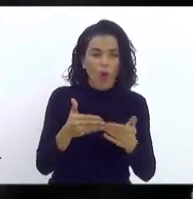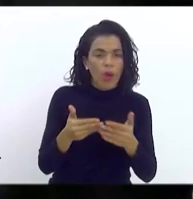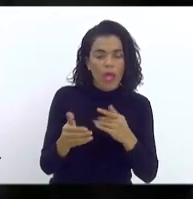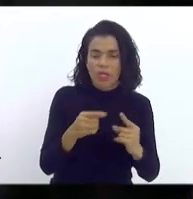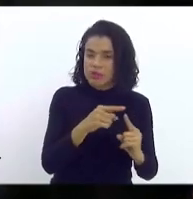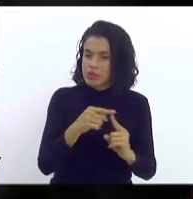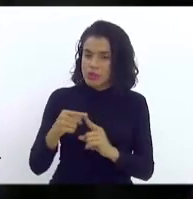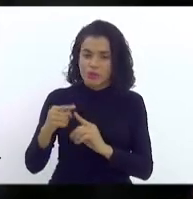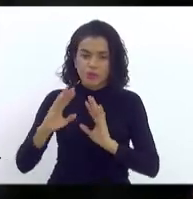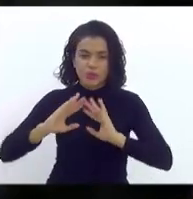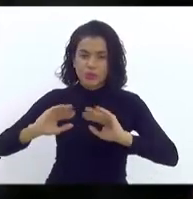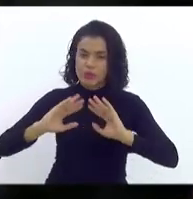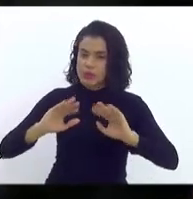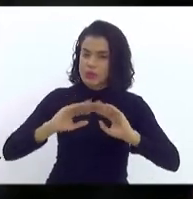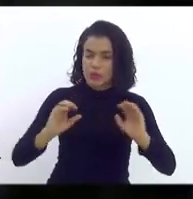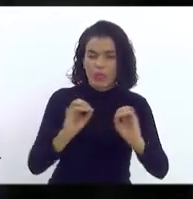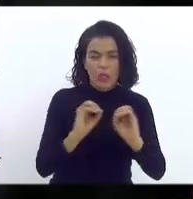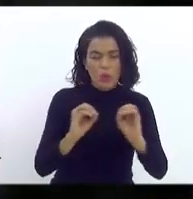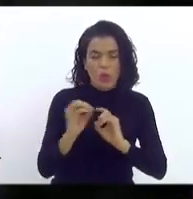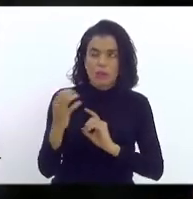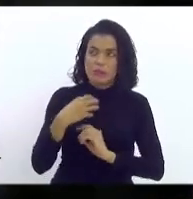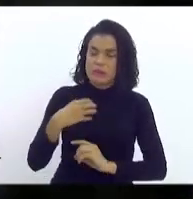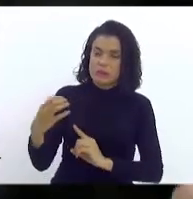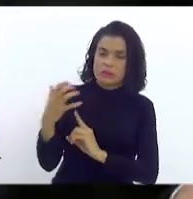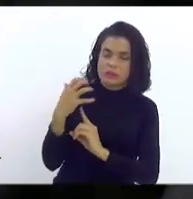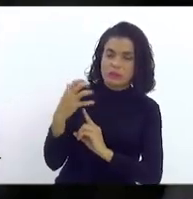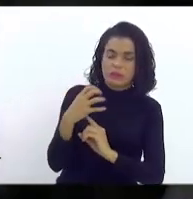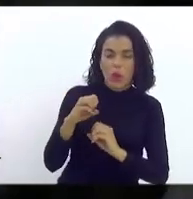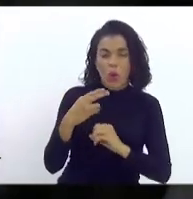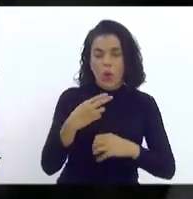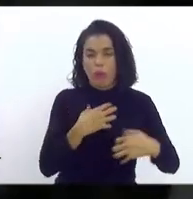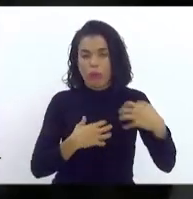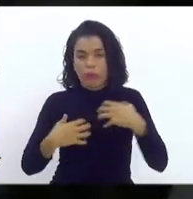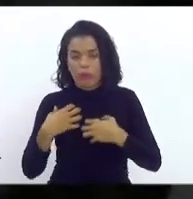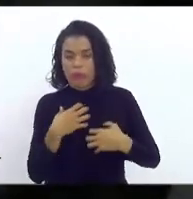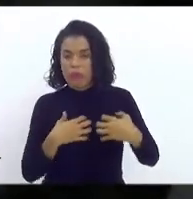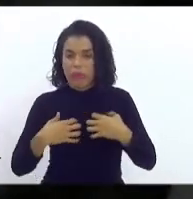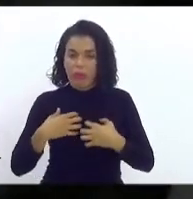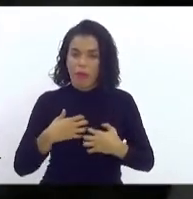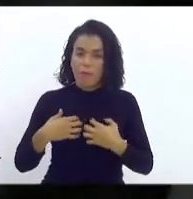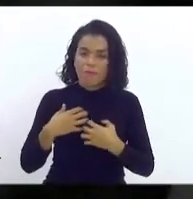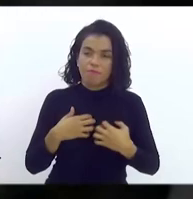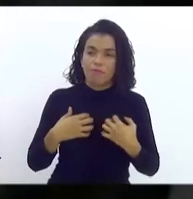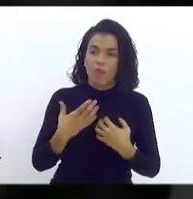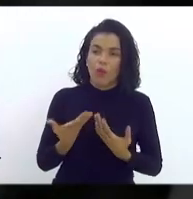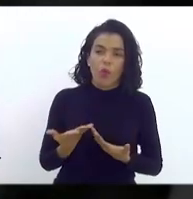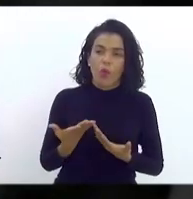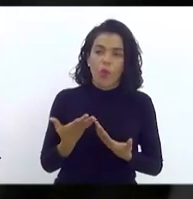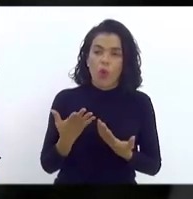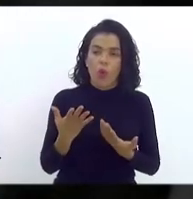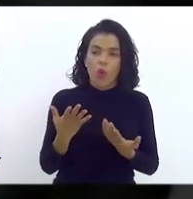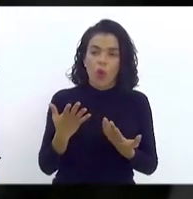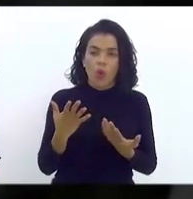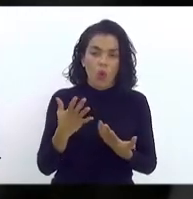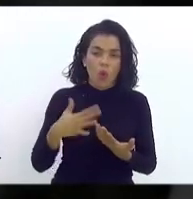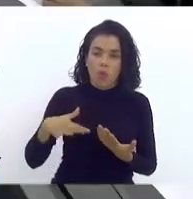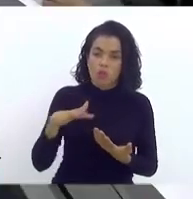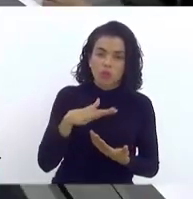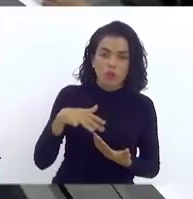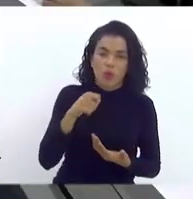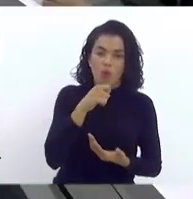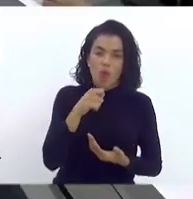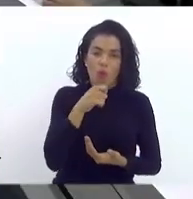de pedido que me sentisse coagida ou tivesse qualquer situação ilegal. Ou que tivesse algum caráter não